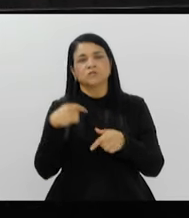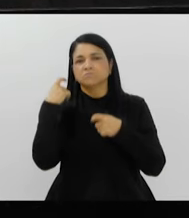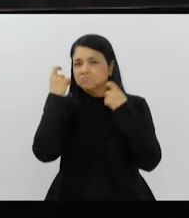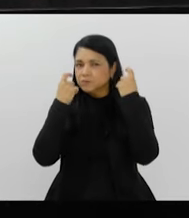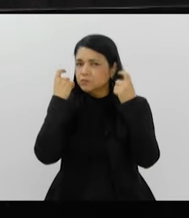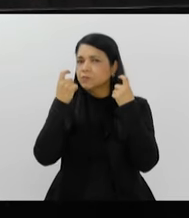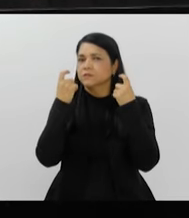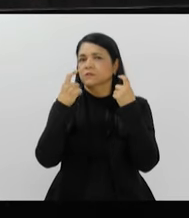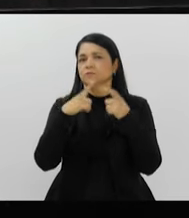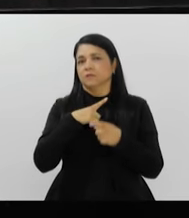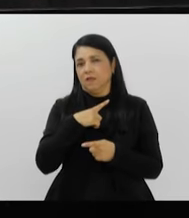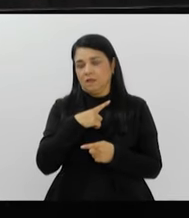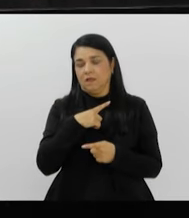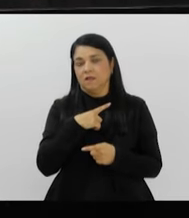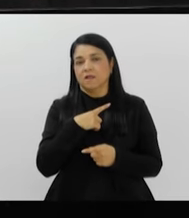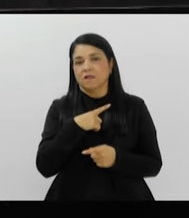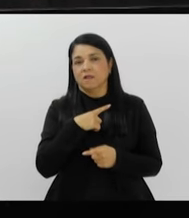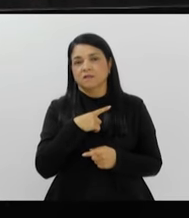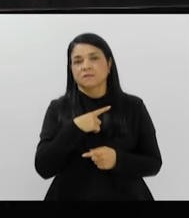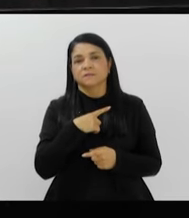preocupações dentro